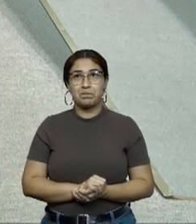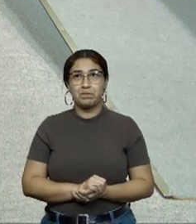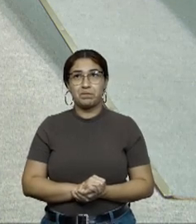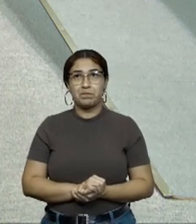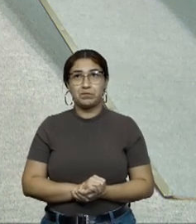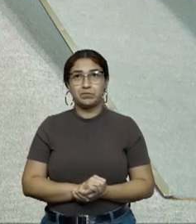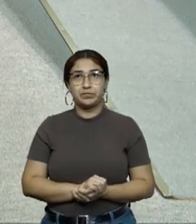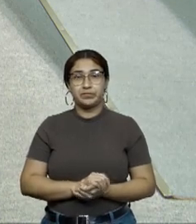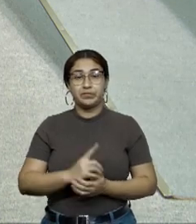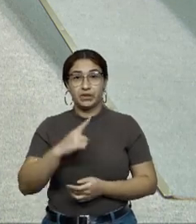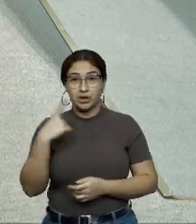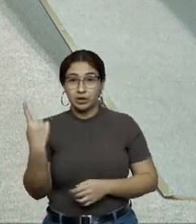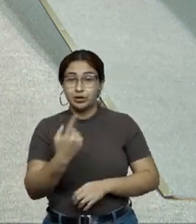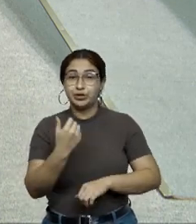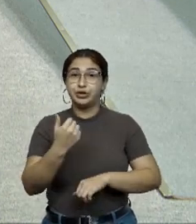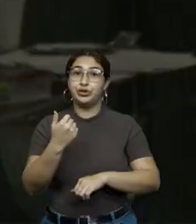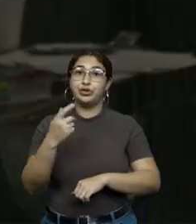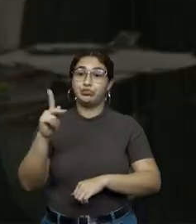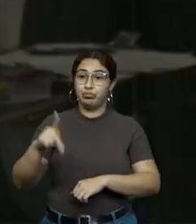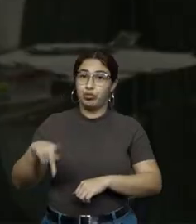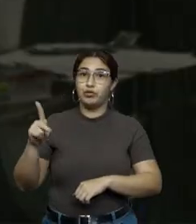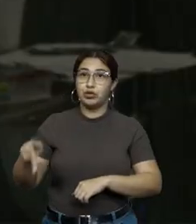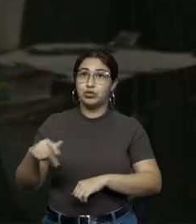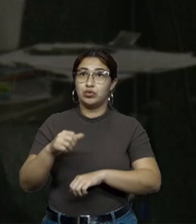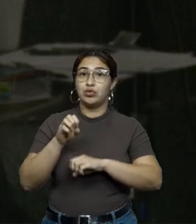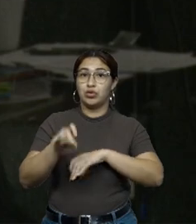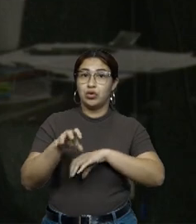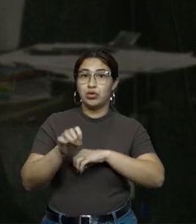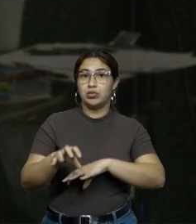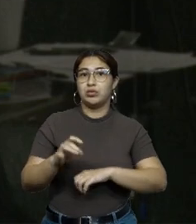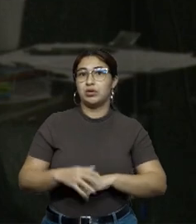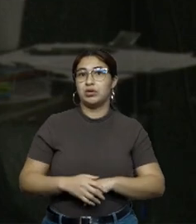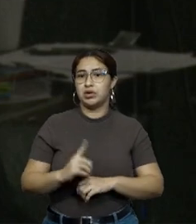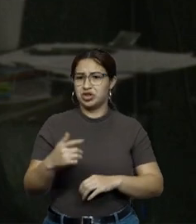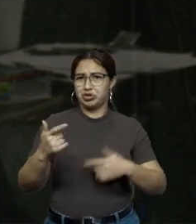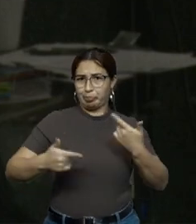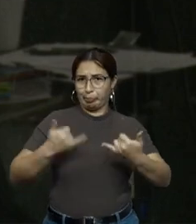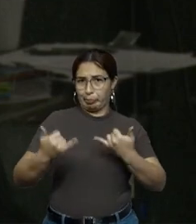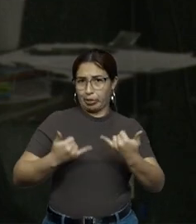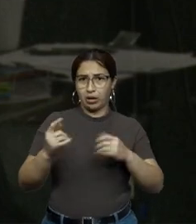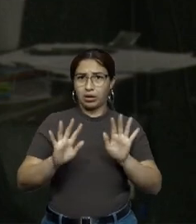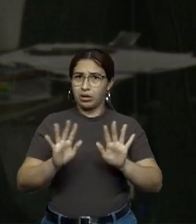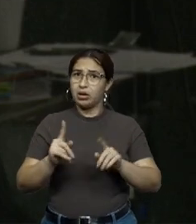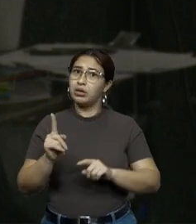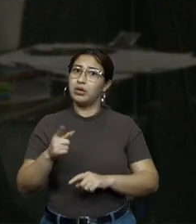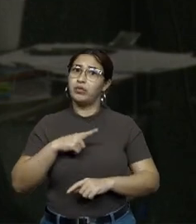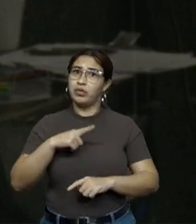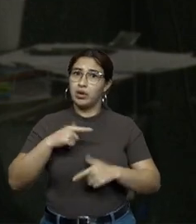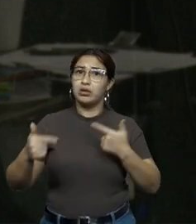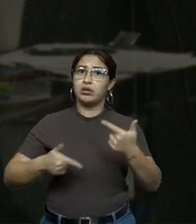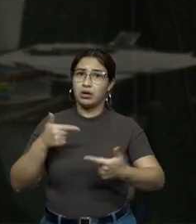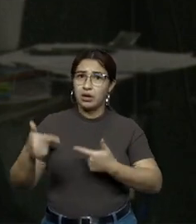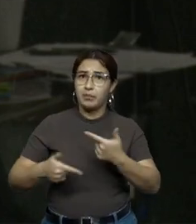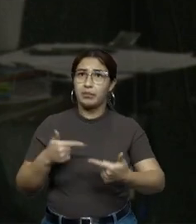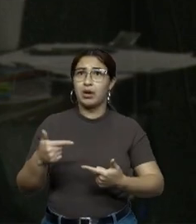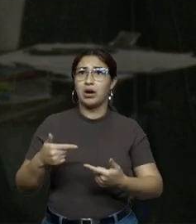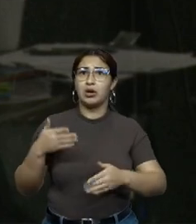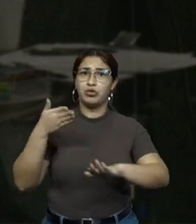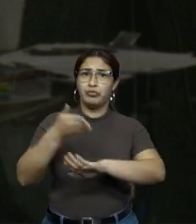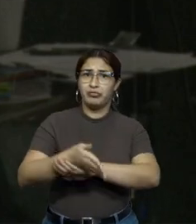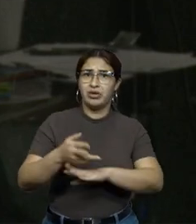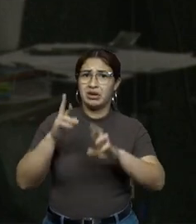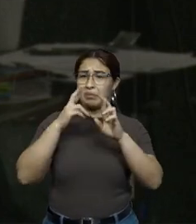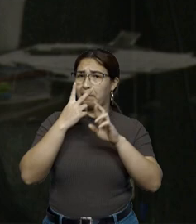e nós somos profissionais da educação não estamos aqui de brincadeira está aqui para trabalhar e estudar tem um baita de um trabalho para vir aqui ser